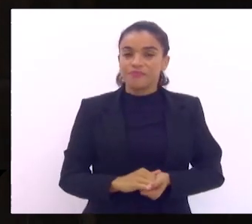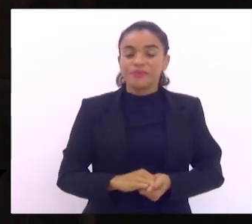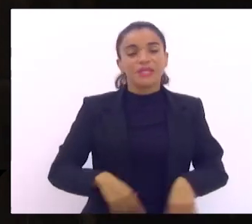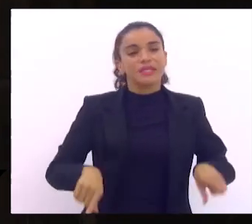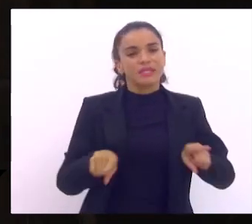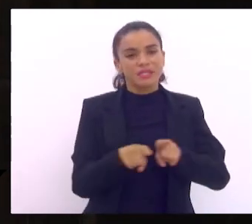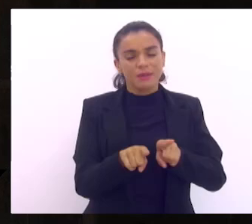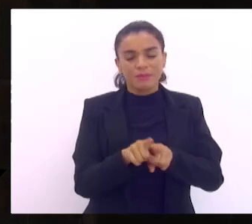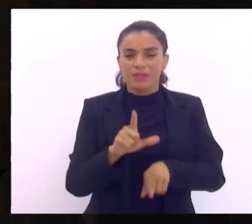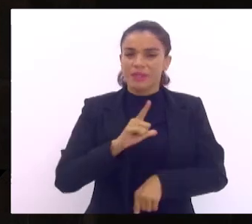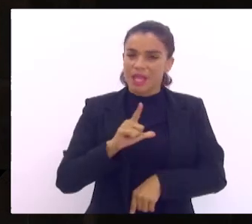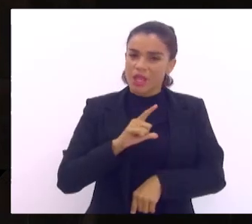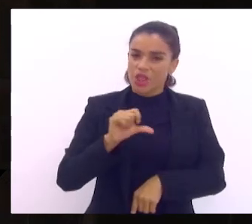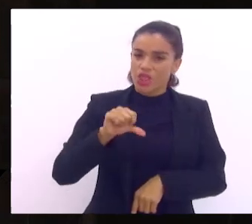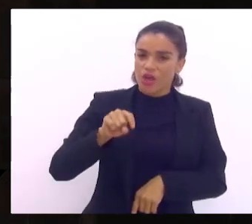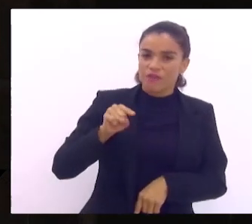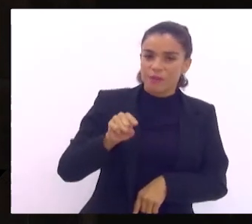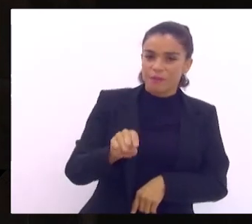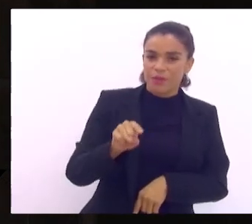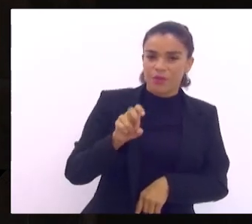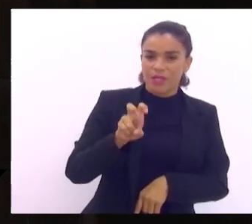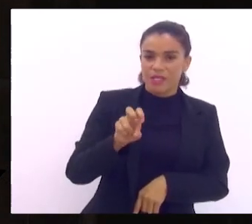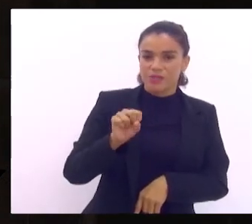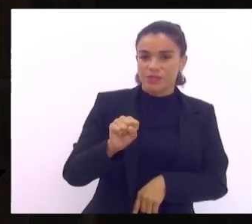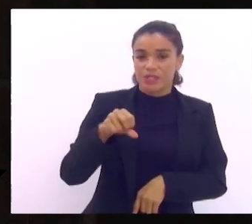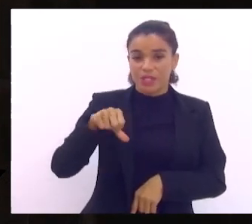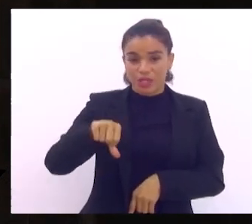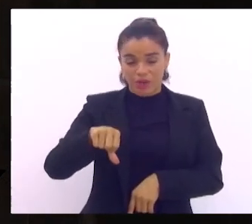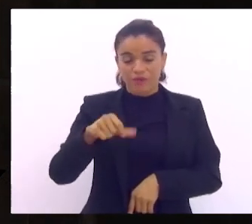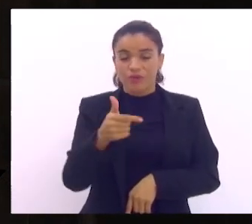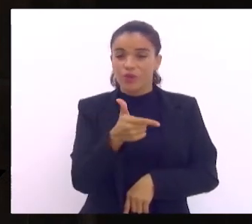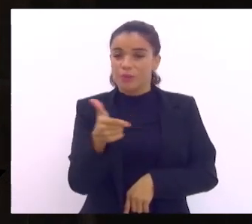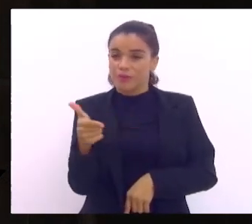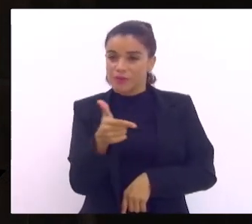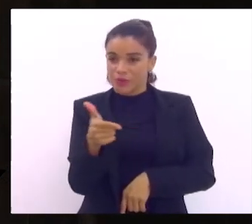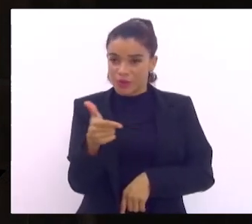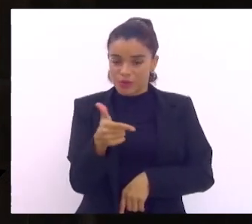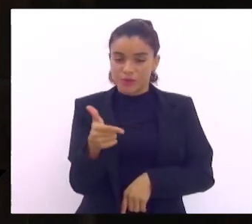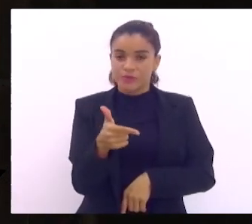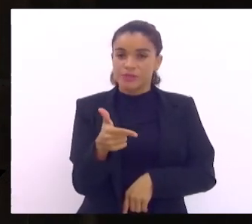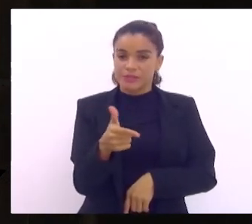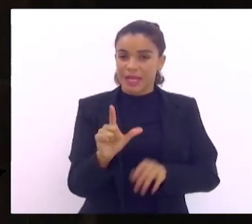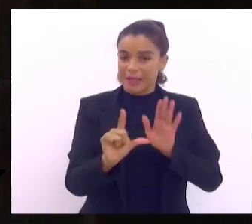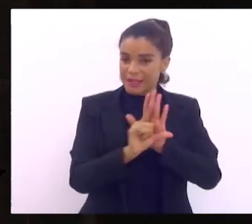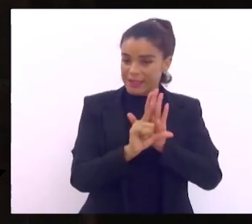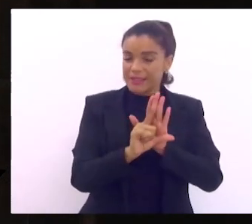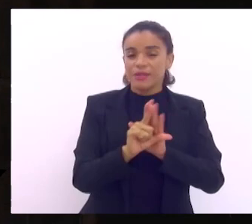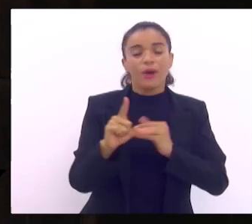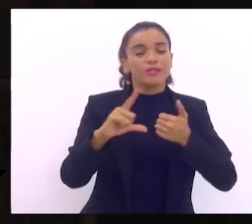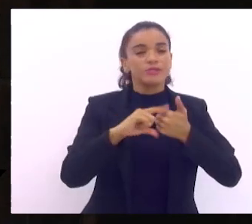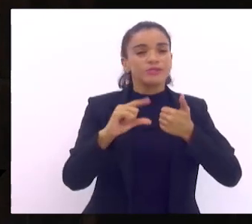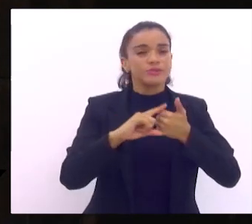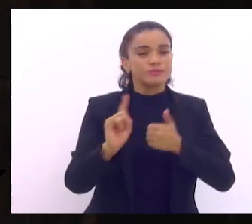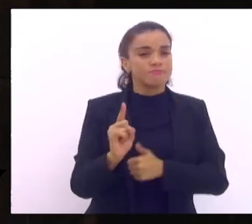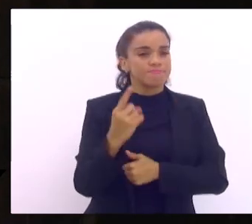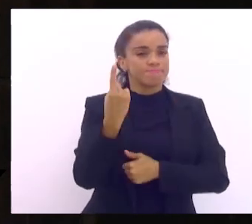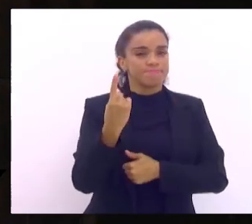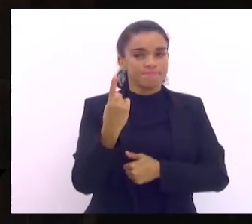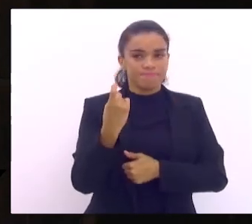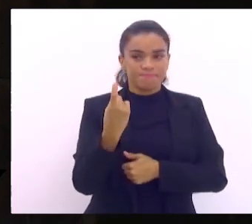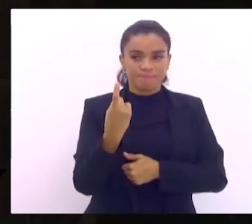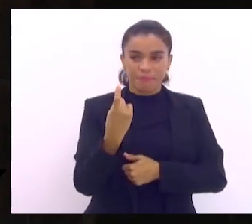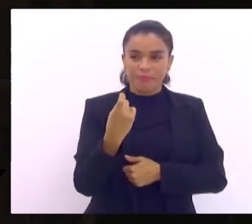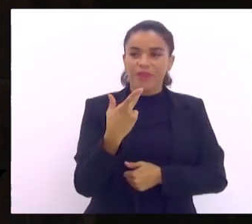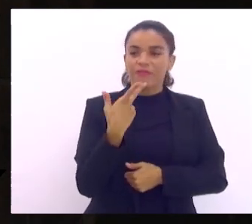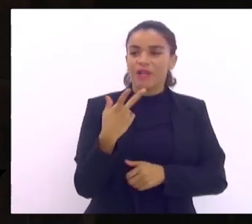também temos a Lei 9.589, de 2022, Robson, presidente Robson. O artigo 1º, ele